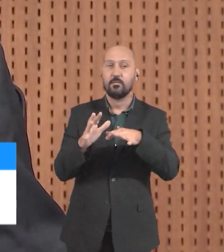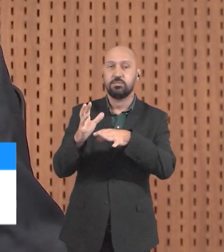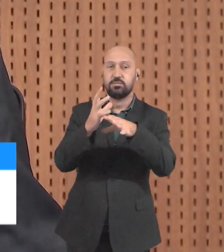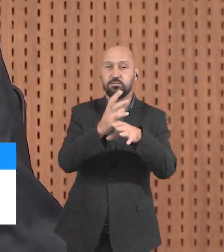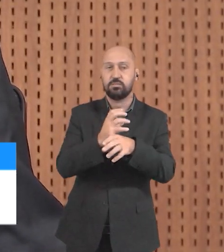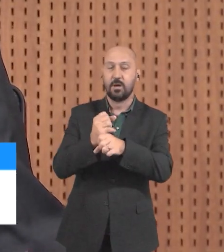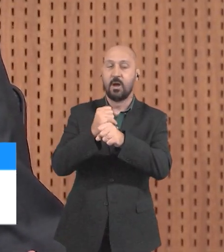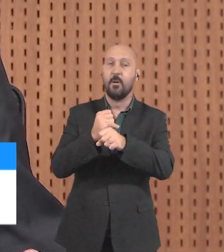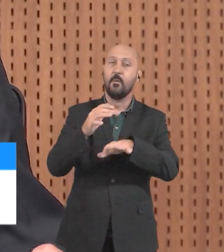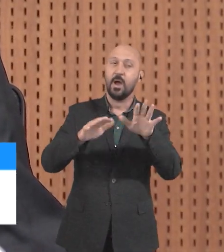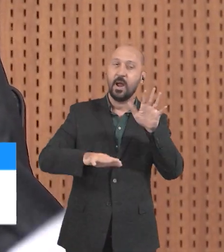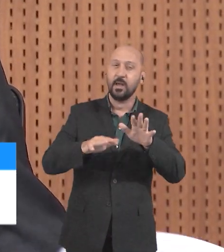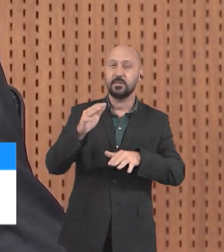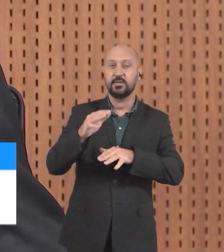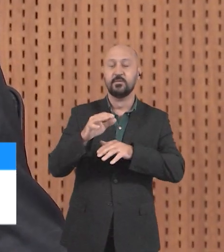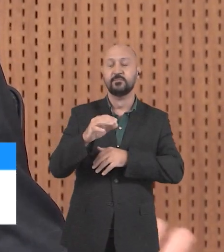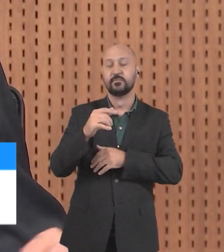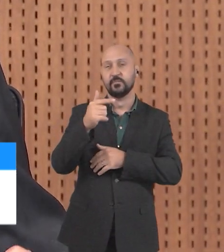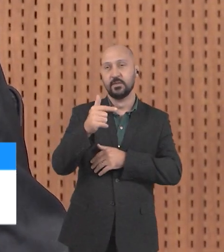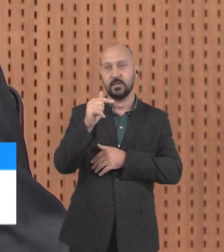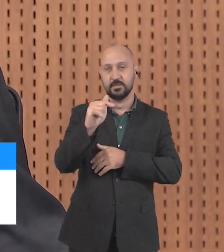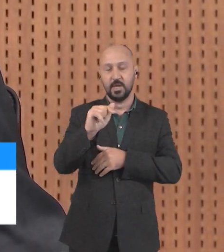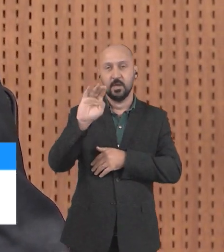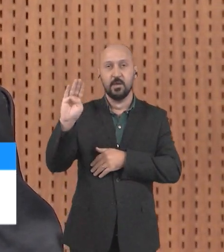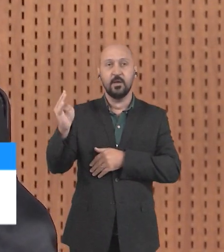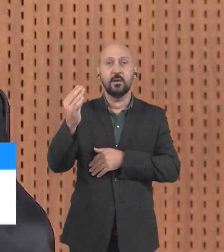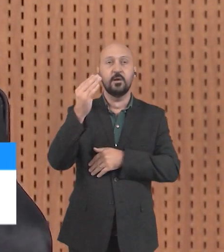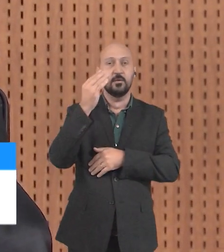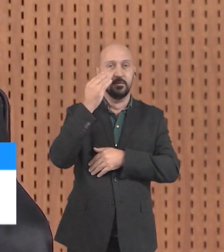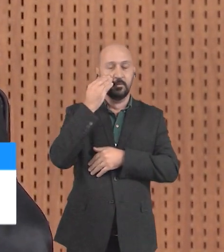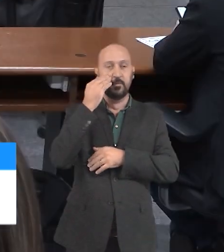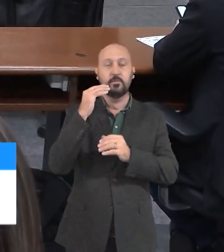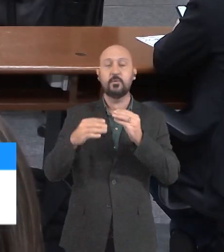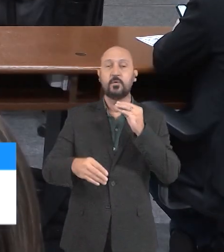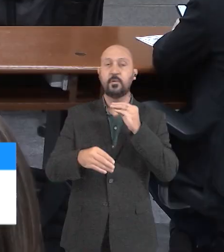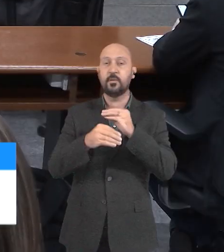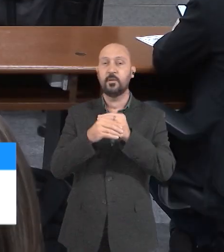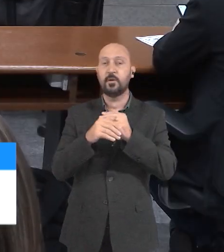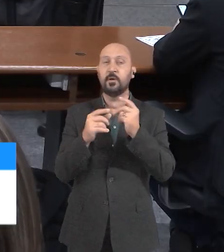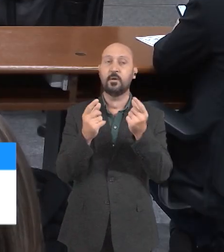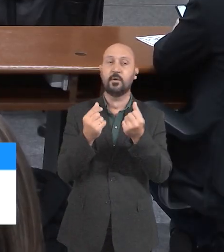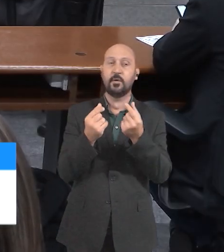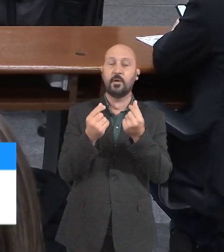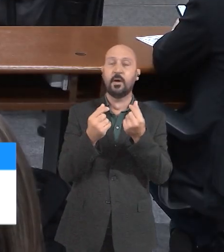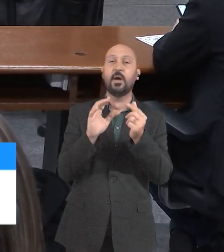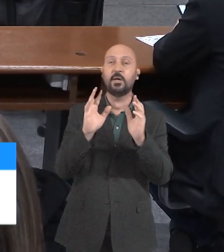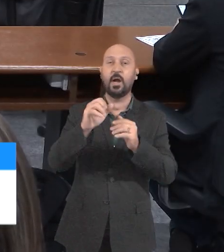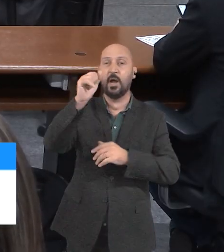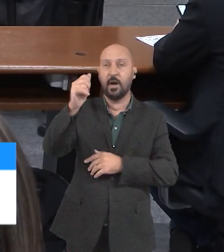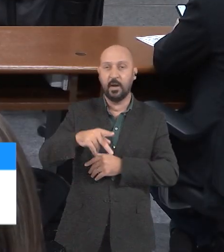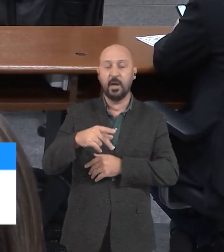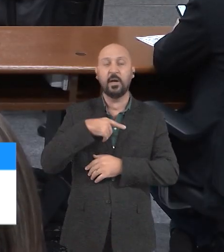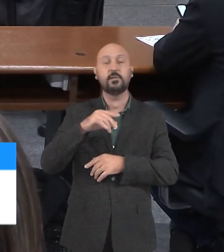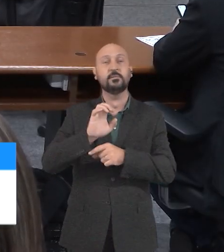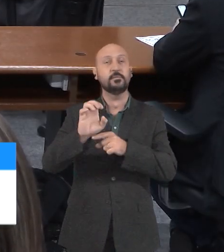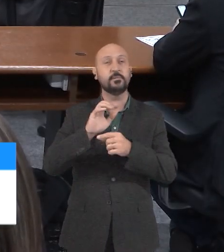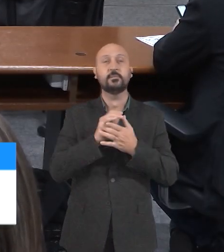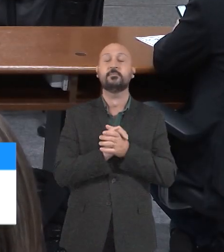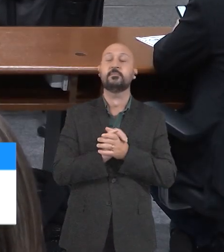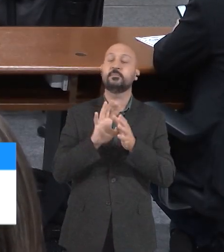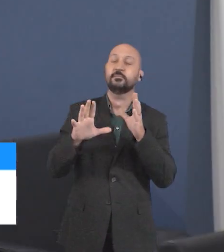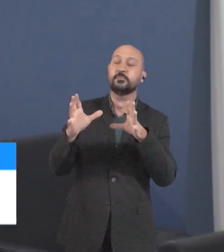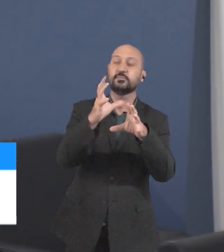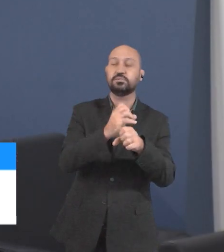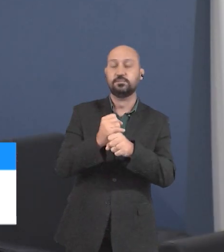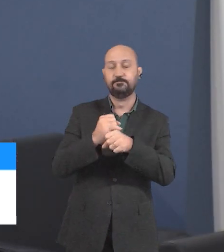e estima uma receita total de um pouco mais de 27 bilhões, já incluídos os recursos da Previdência